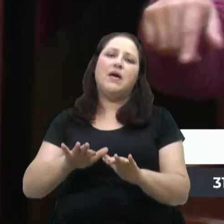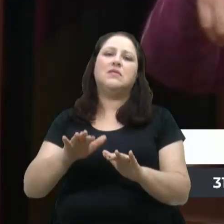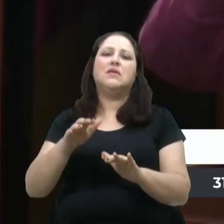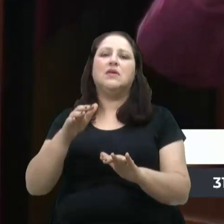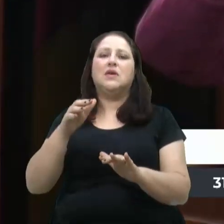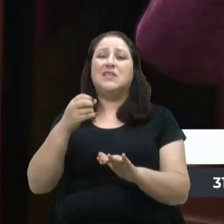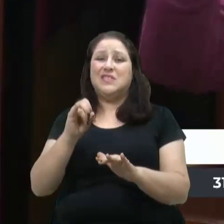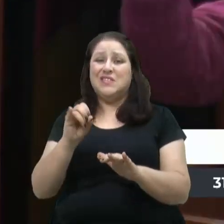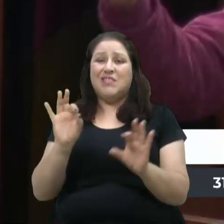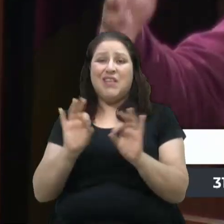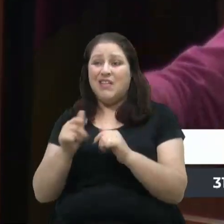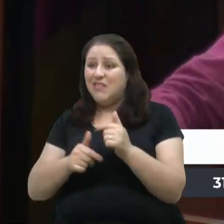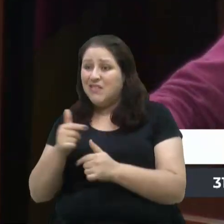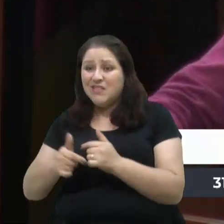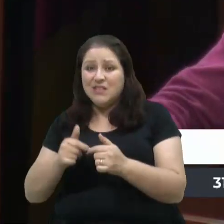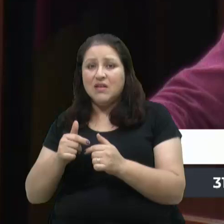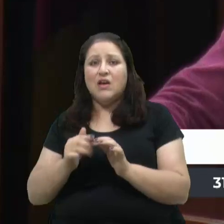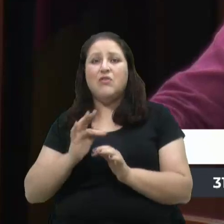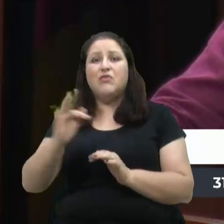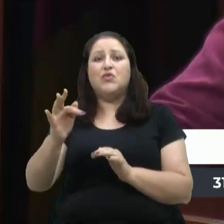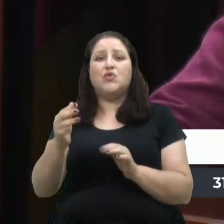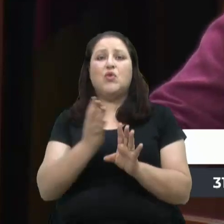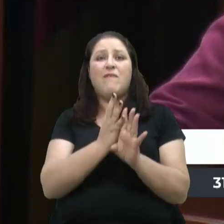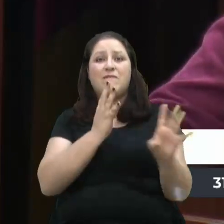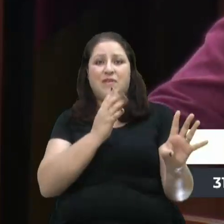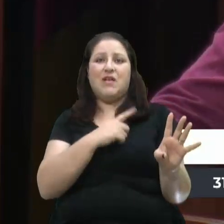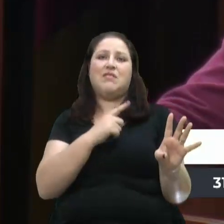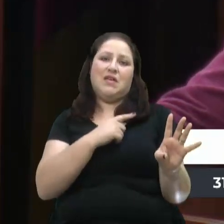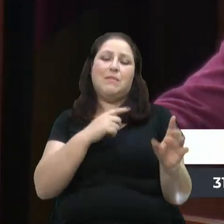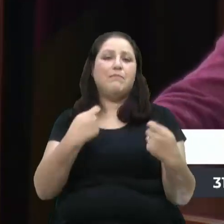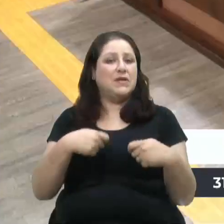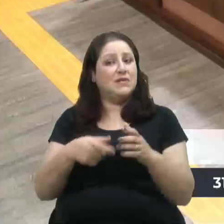ter fila né e enfim a gente precisa fazer esse trabalho obrigado